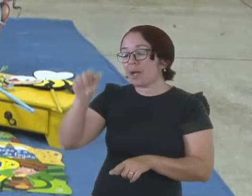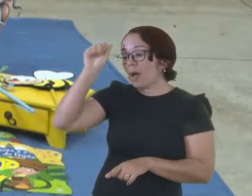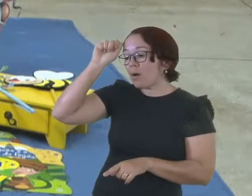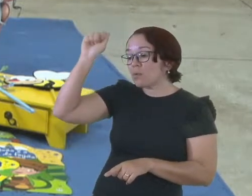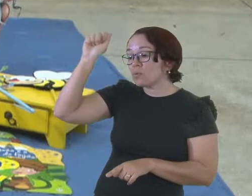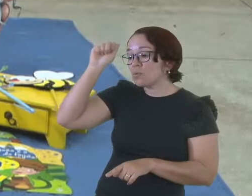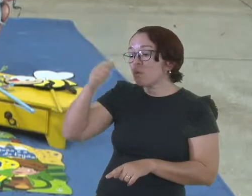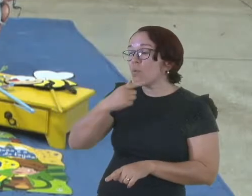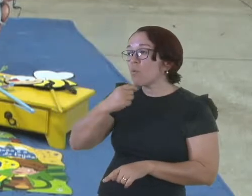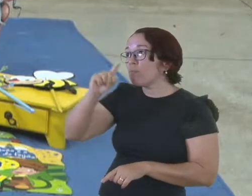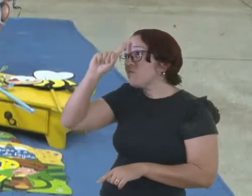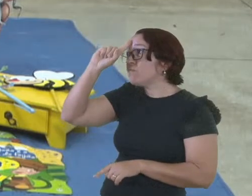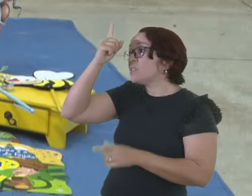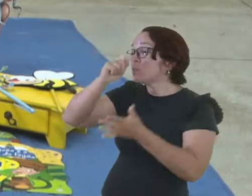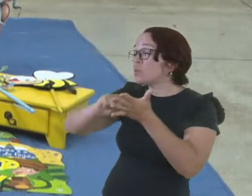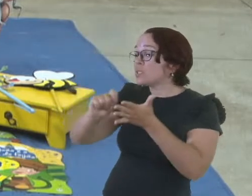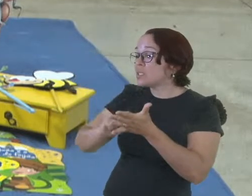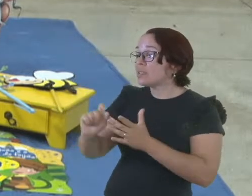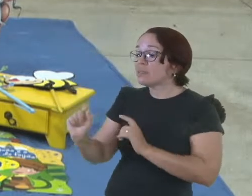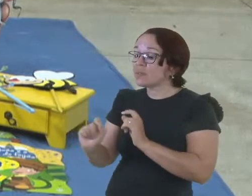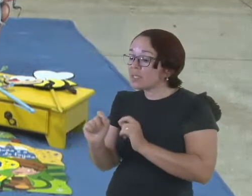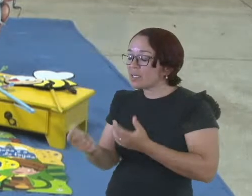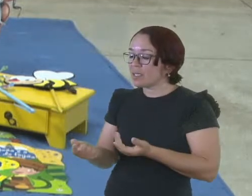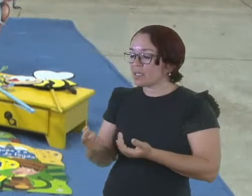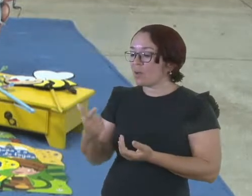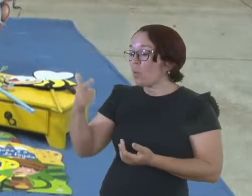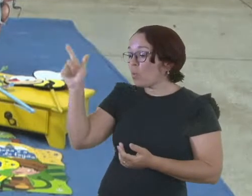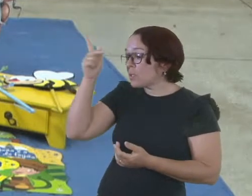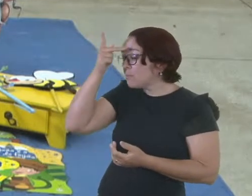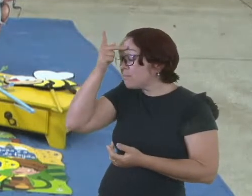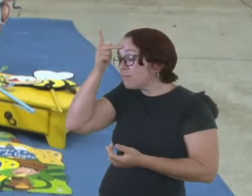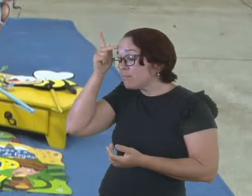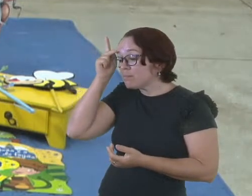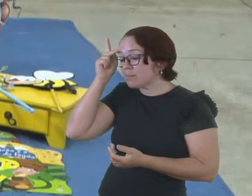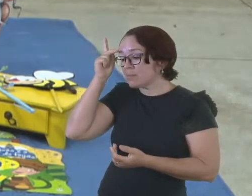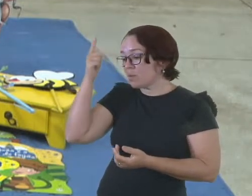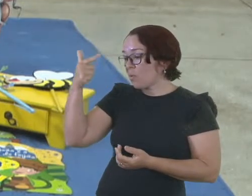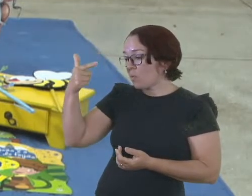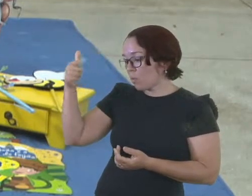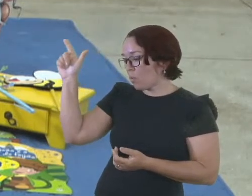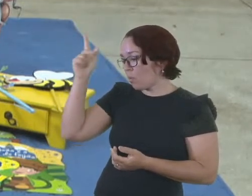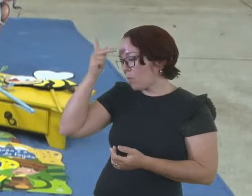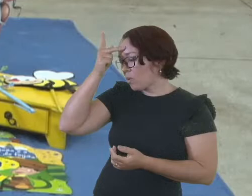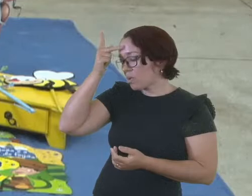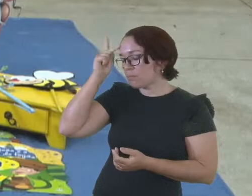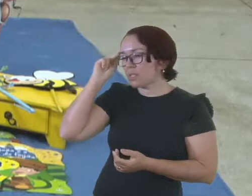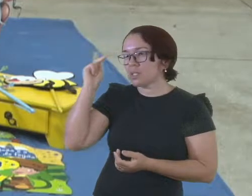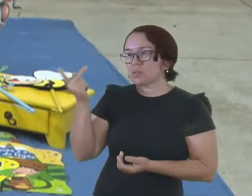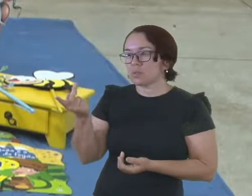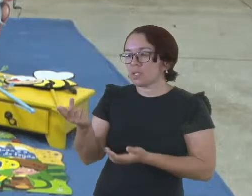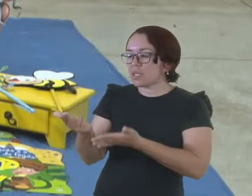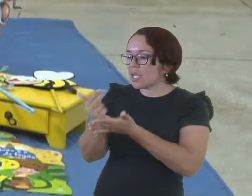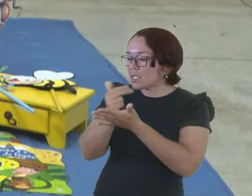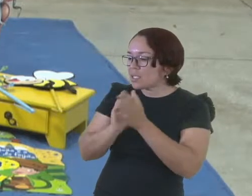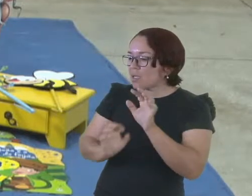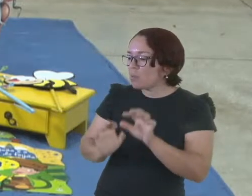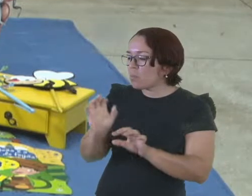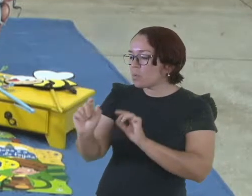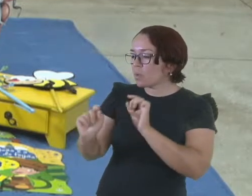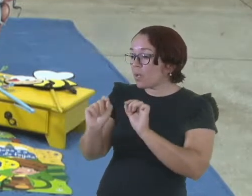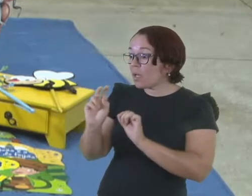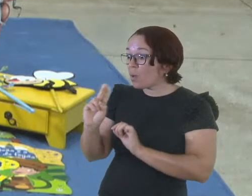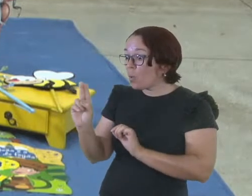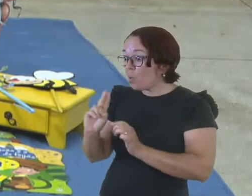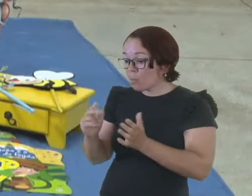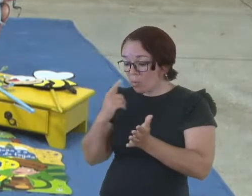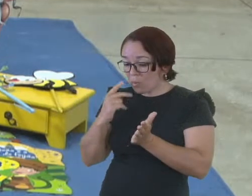desde pequena a criança já aprenda a respeitar os direitos autorais, né? Os direitos de propriedade, que cada um